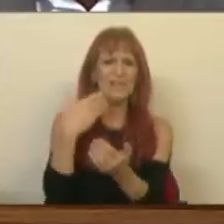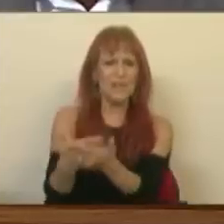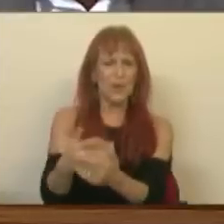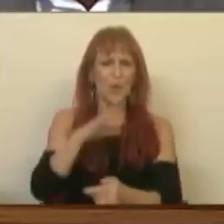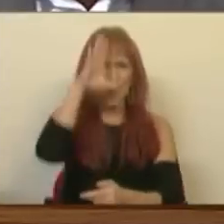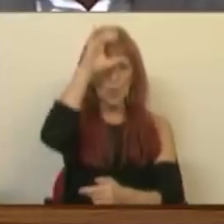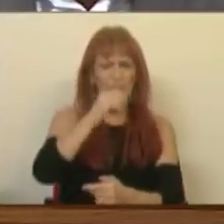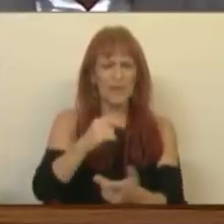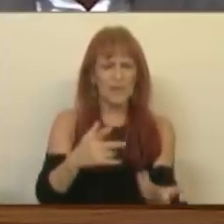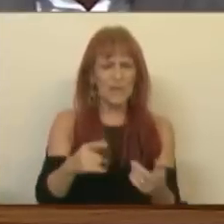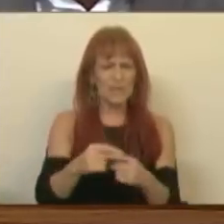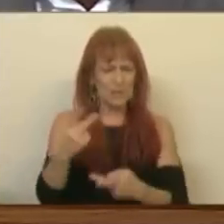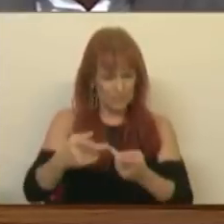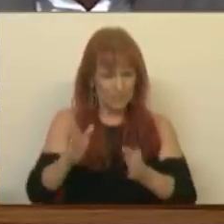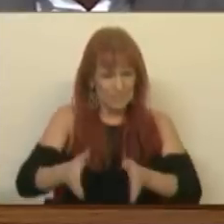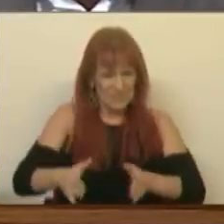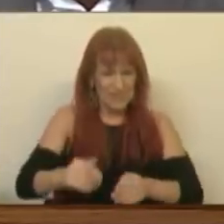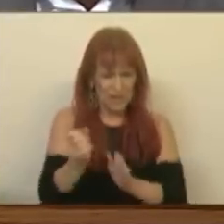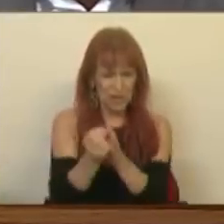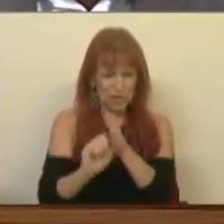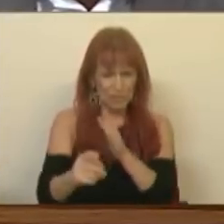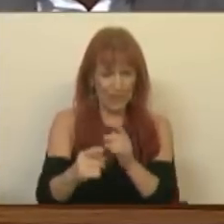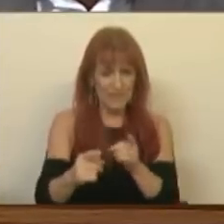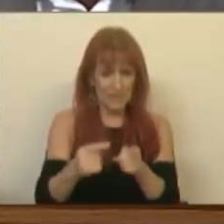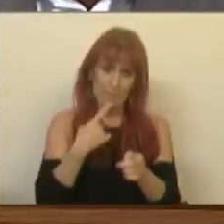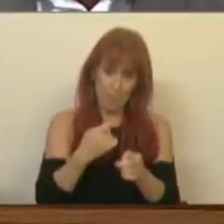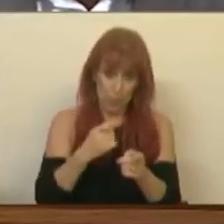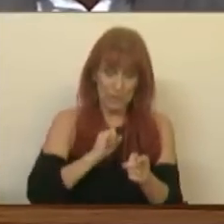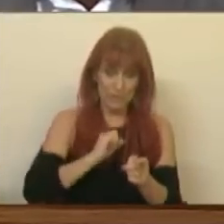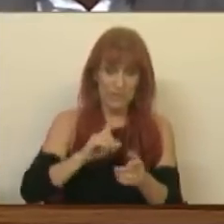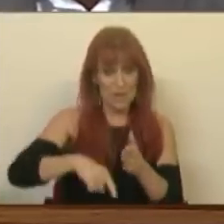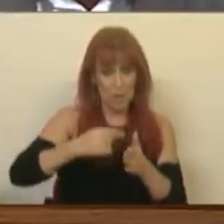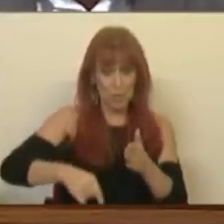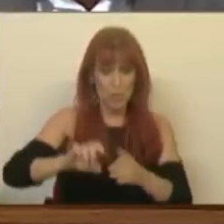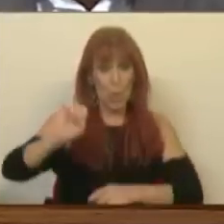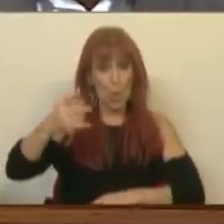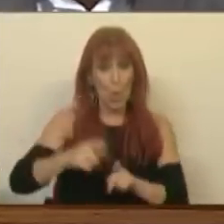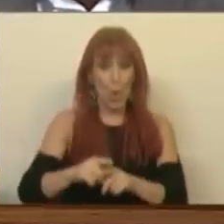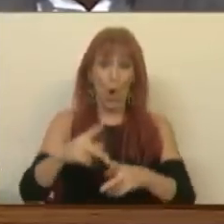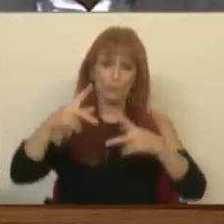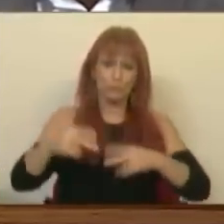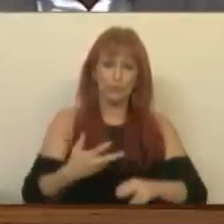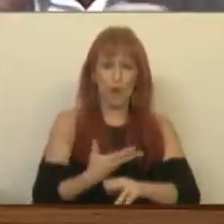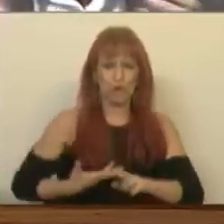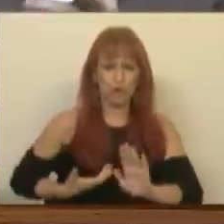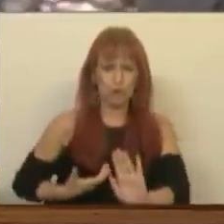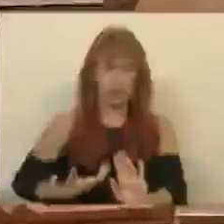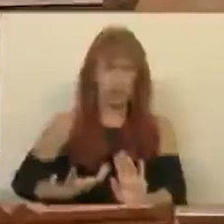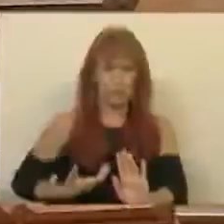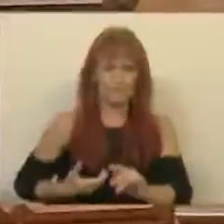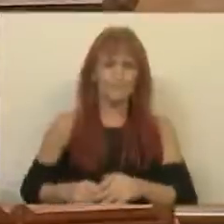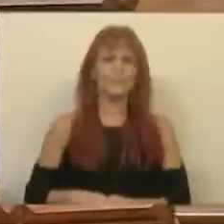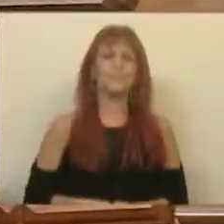se o governo não precisa reavaliar este despacho isso não precisa do anular Ou pelo menos esse suspender